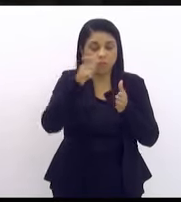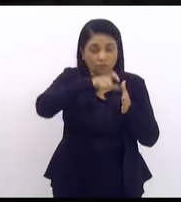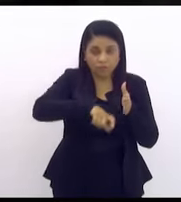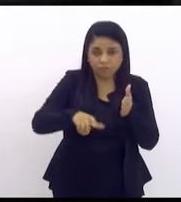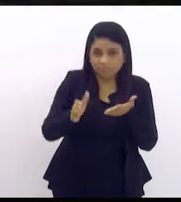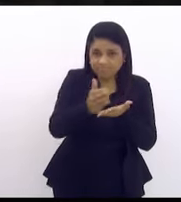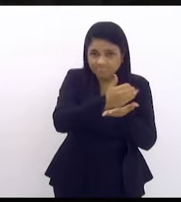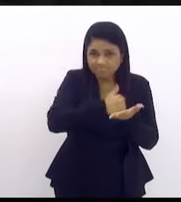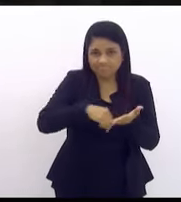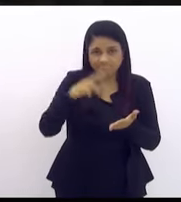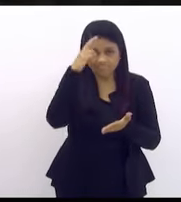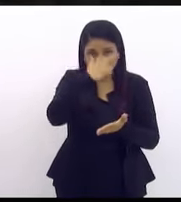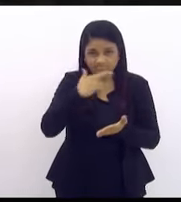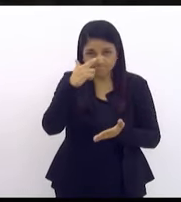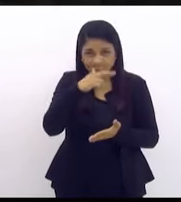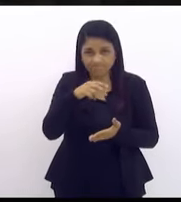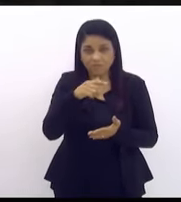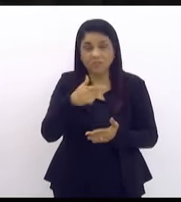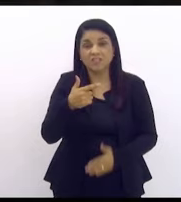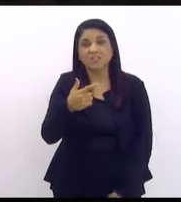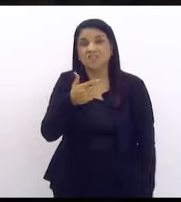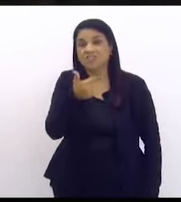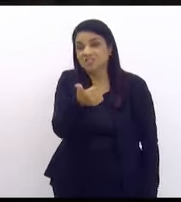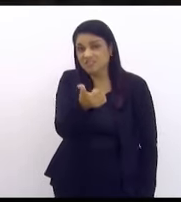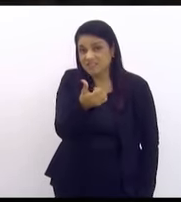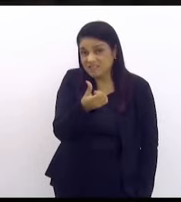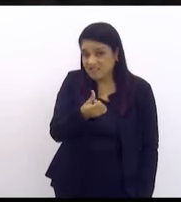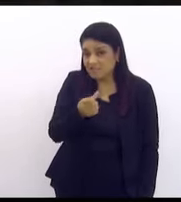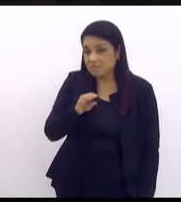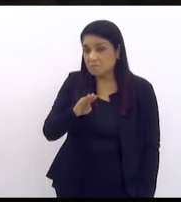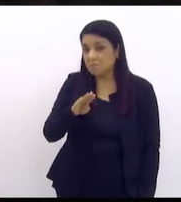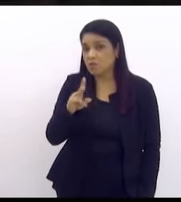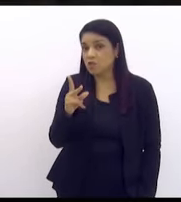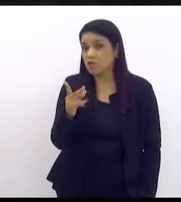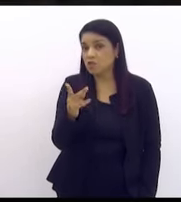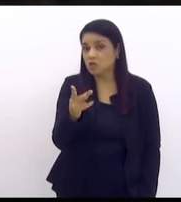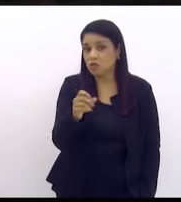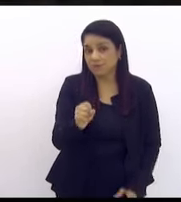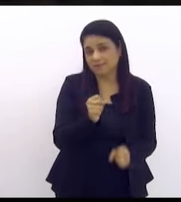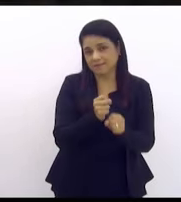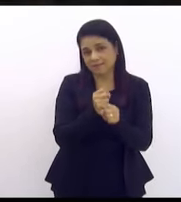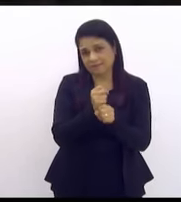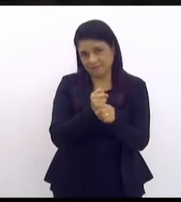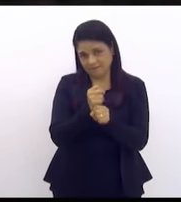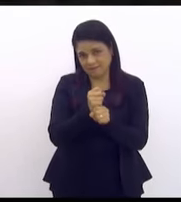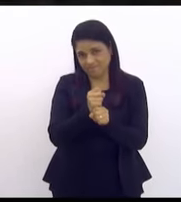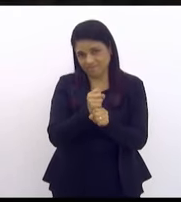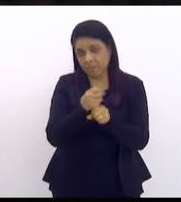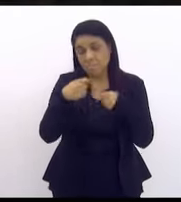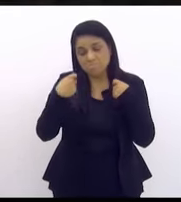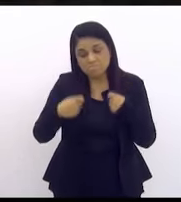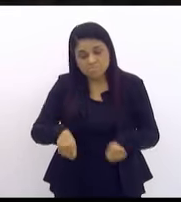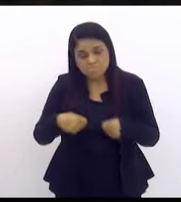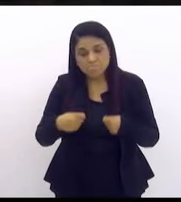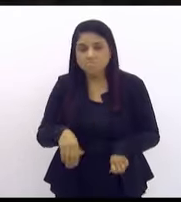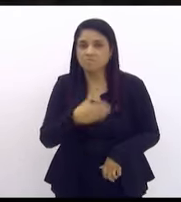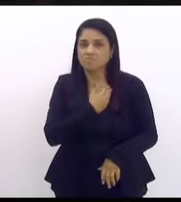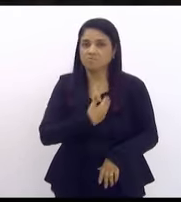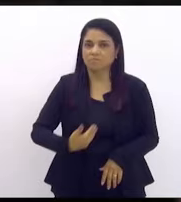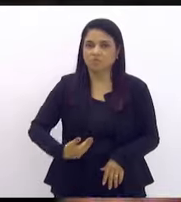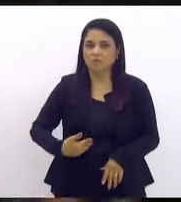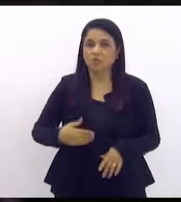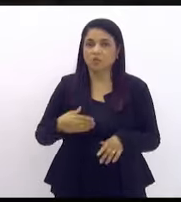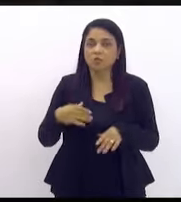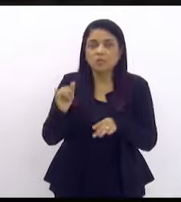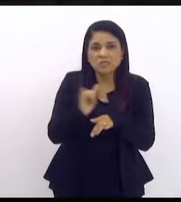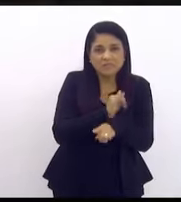16 bilhões anualmente. É imprescindível que o governador busque uma repactuação